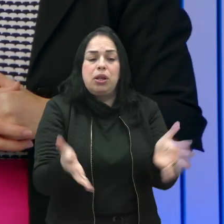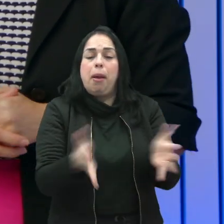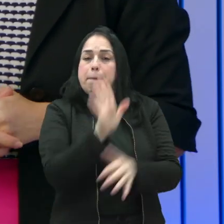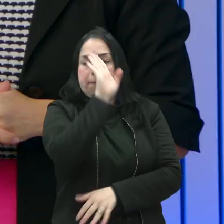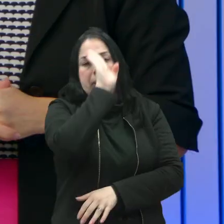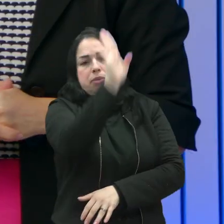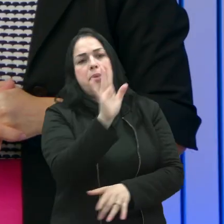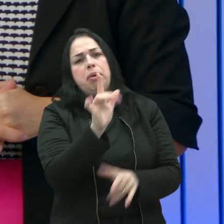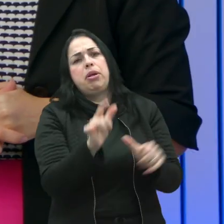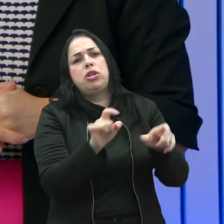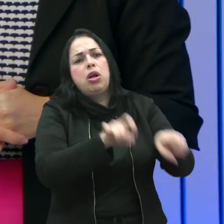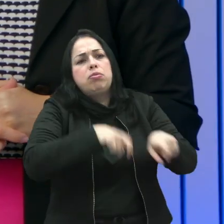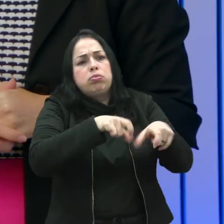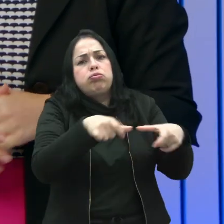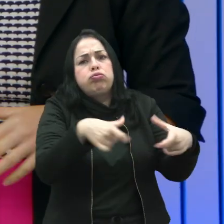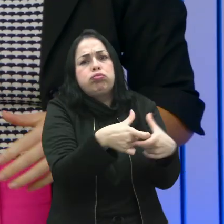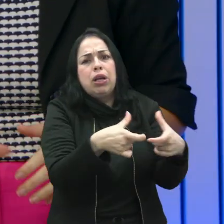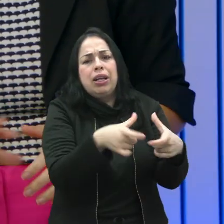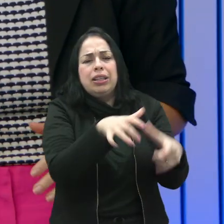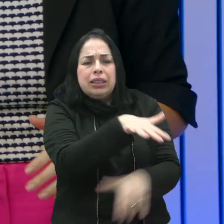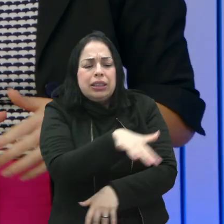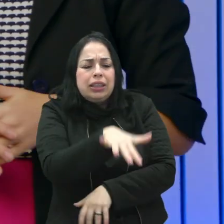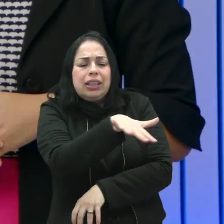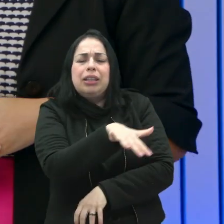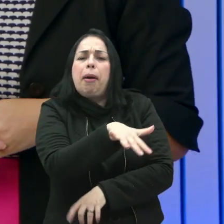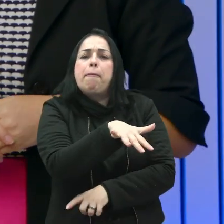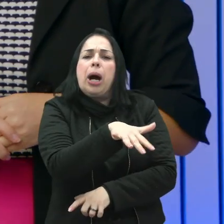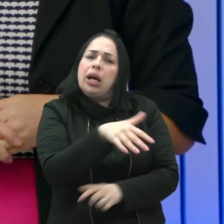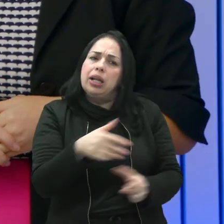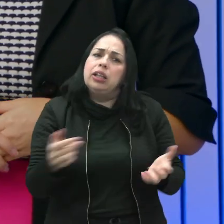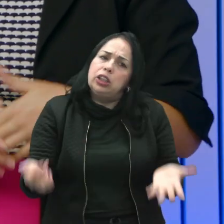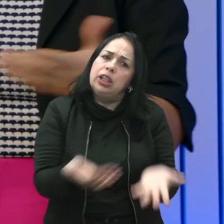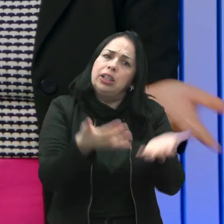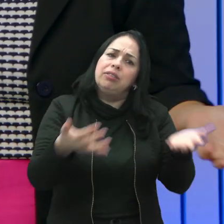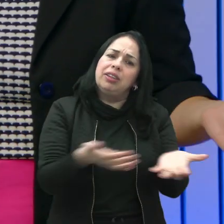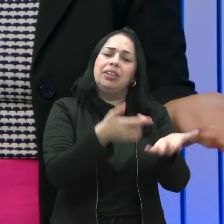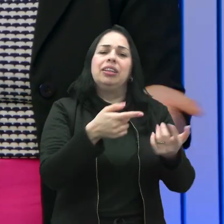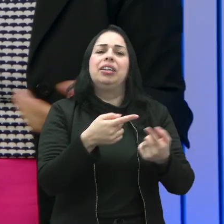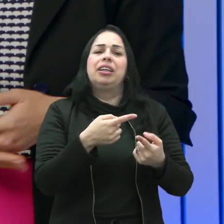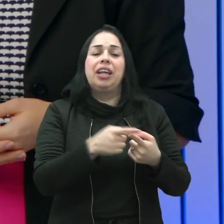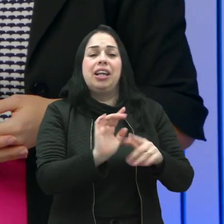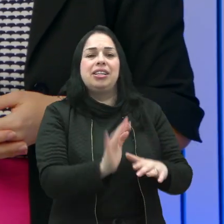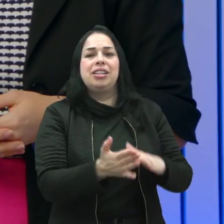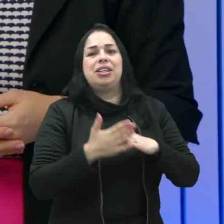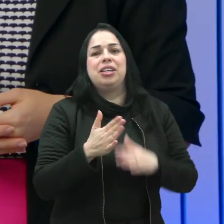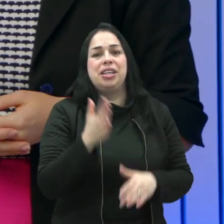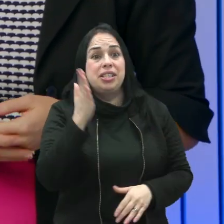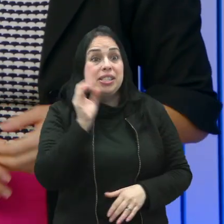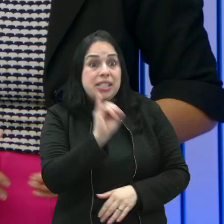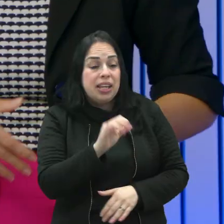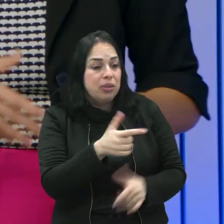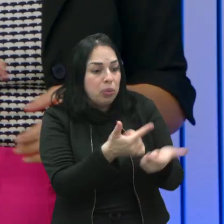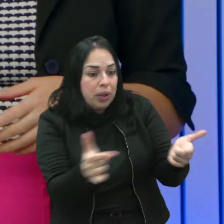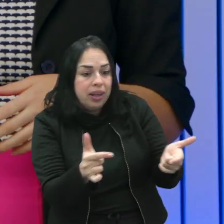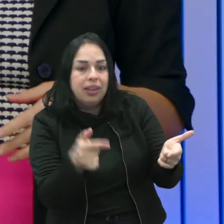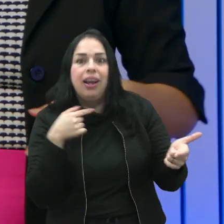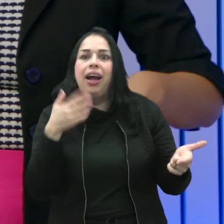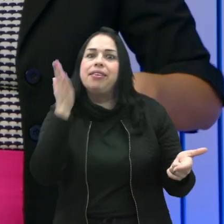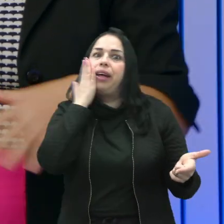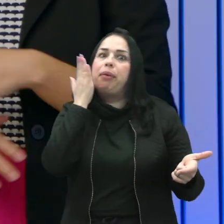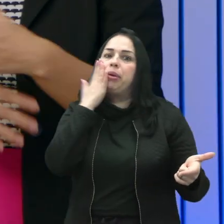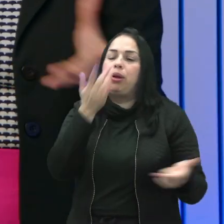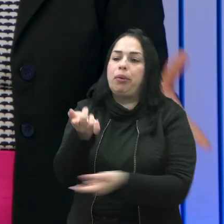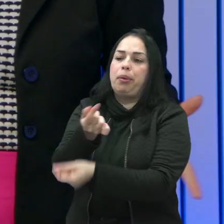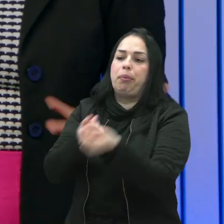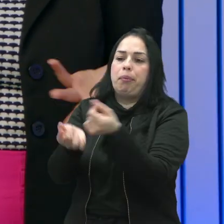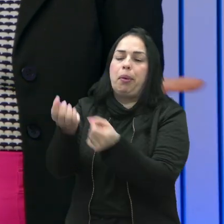aqueles pequenos produtores, né? Que estão ali na base e que sem eles, né, a gente sabe que a economia,